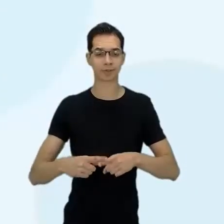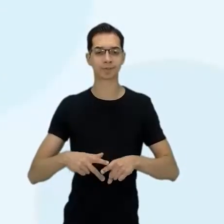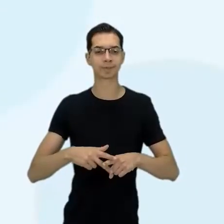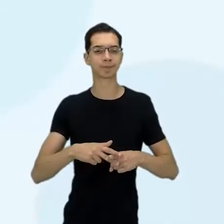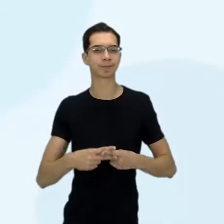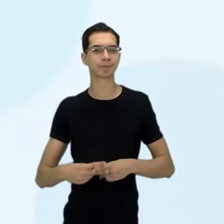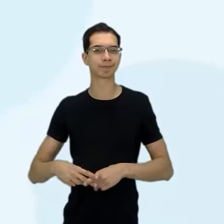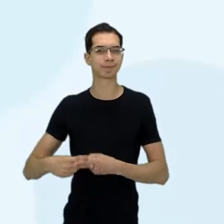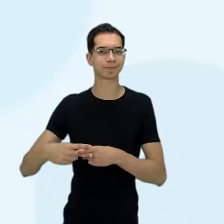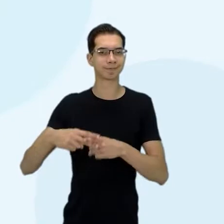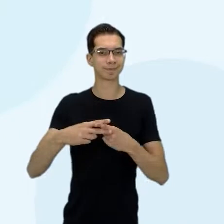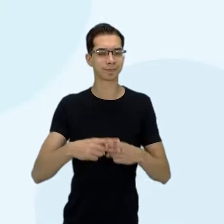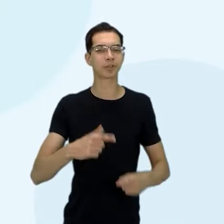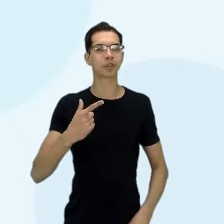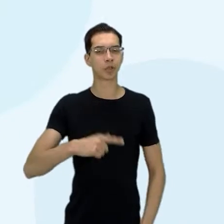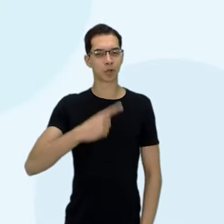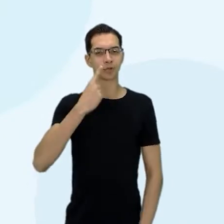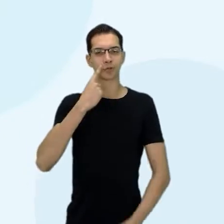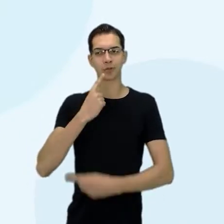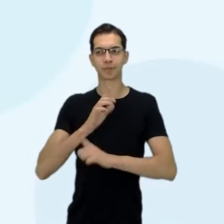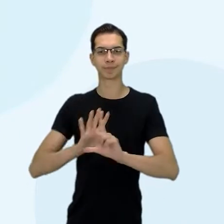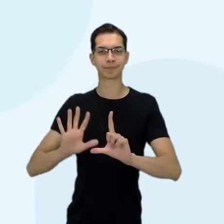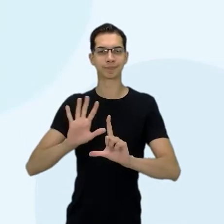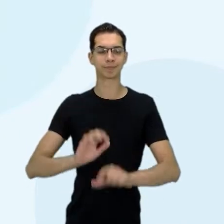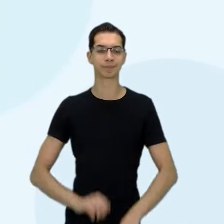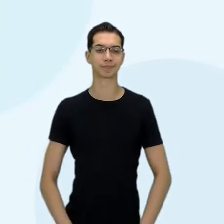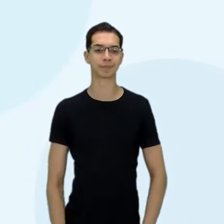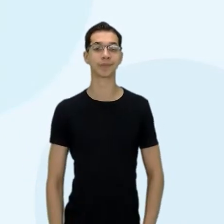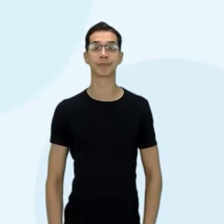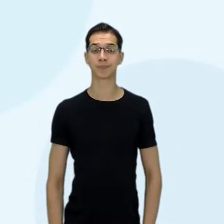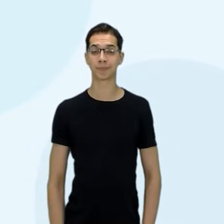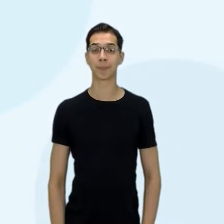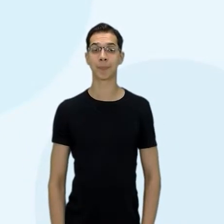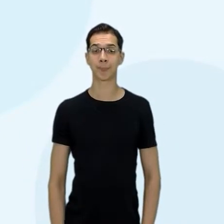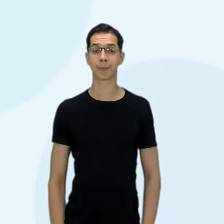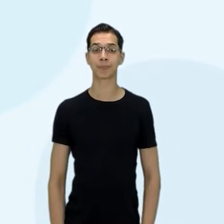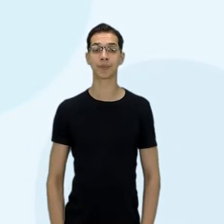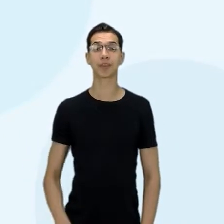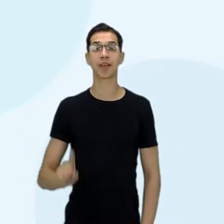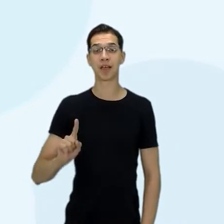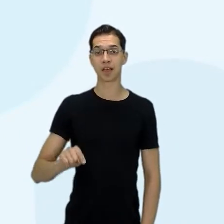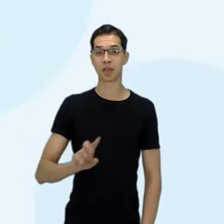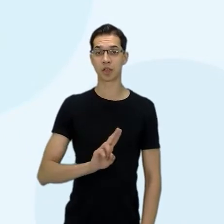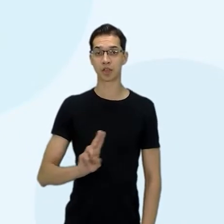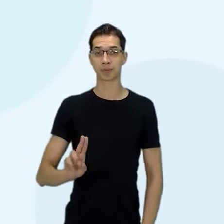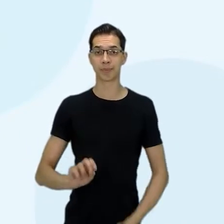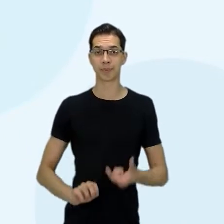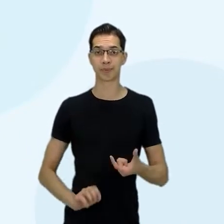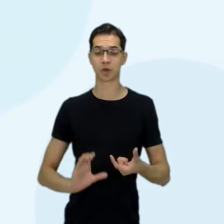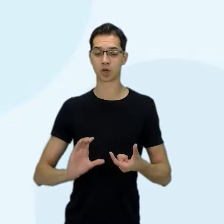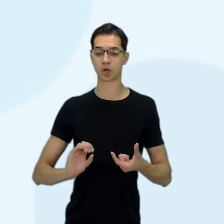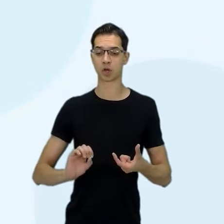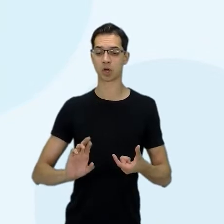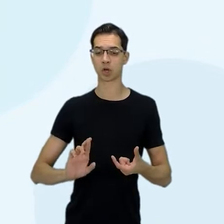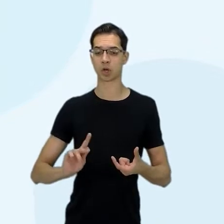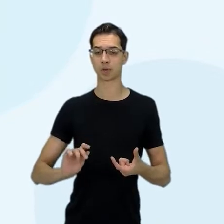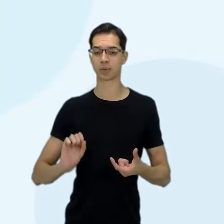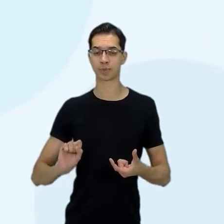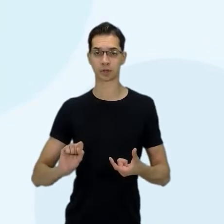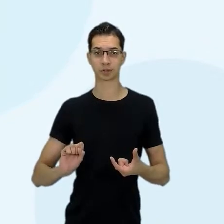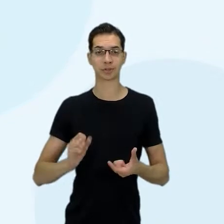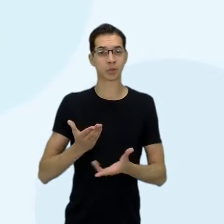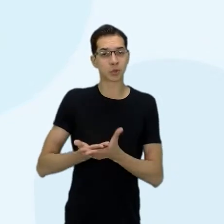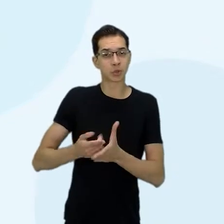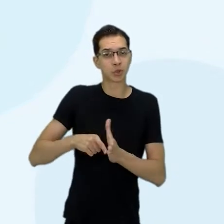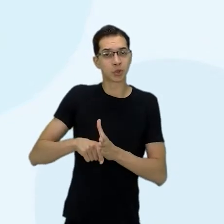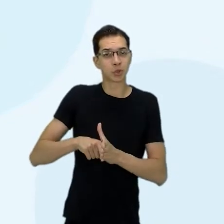favor, estuda os movimentos dos corpos, mas dos corpos de uma maneira geral, todos